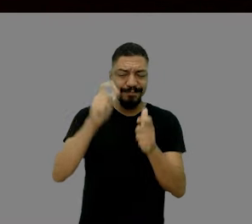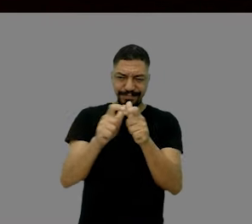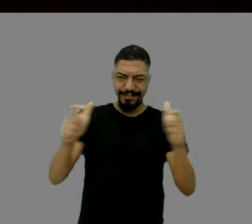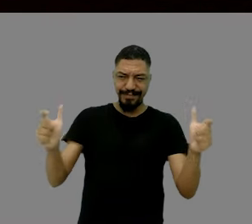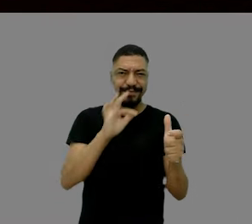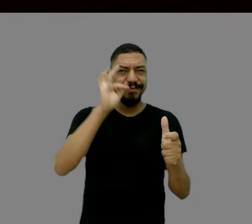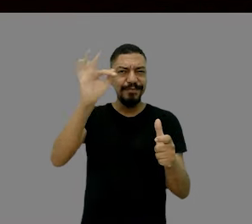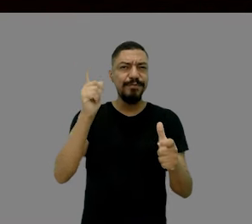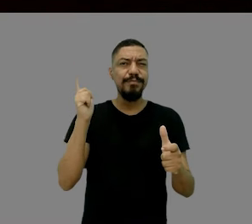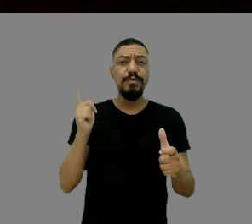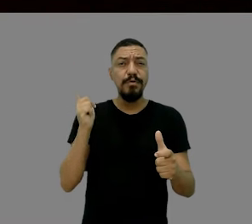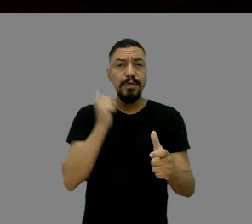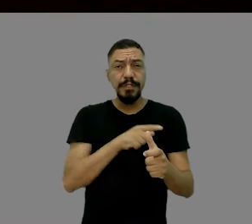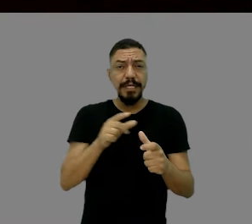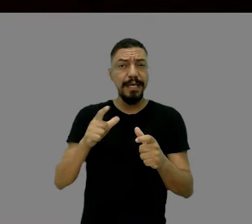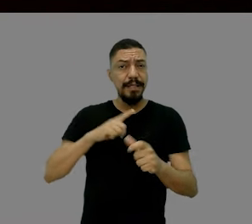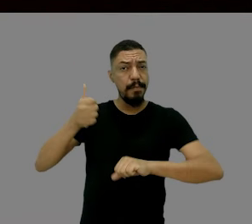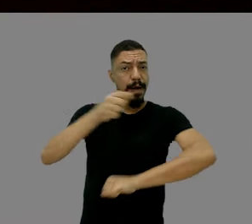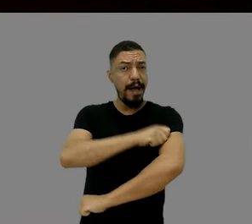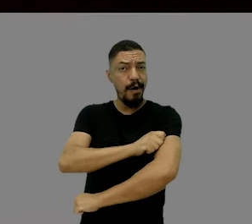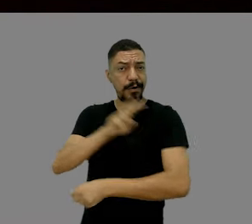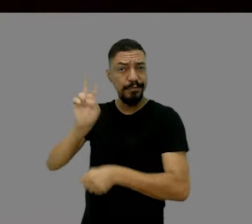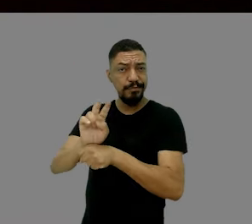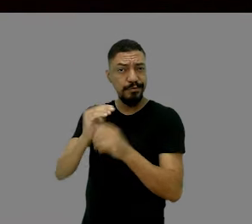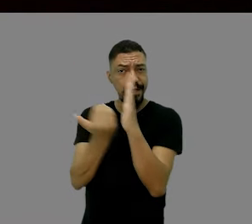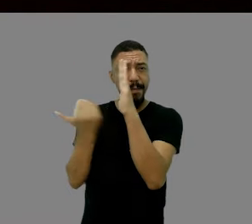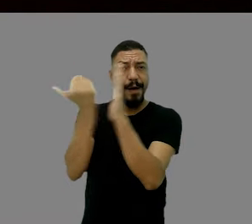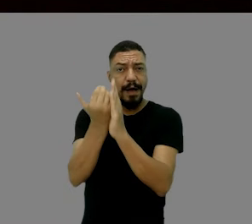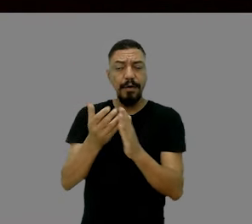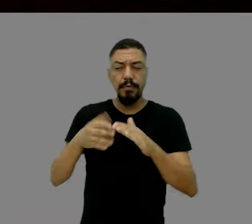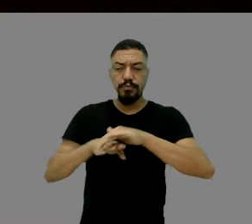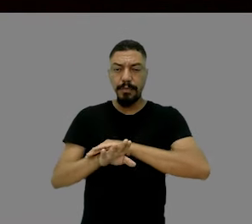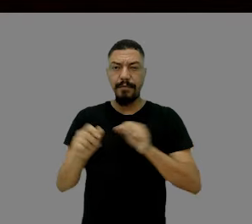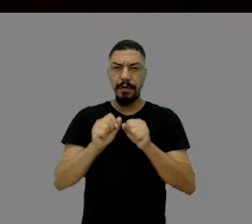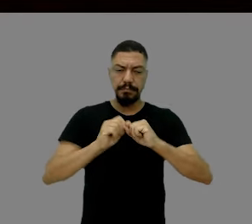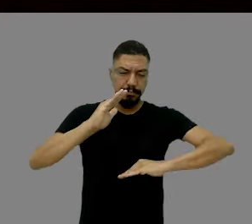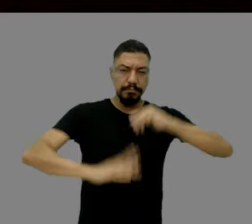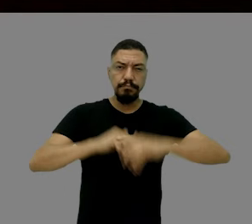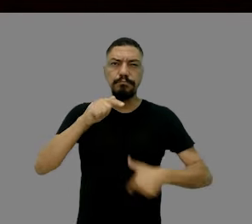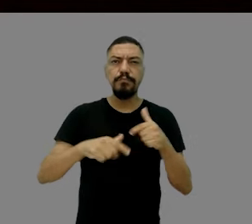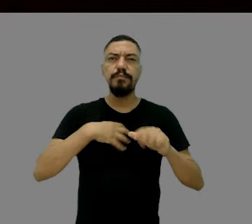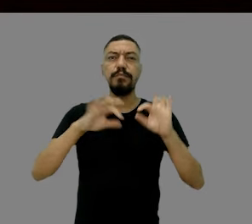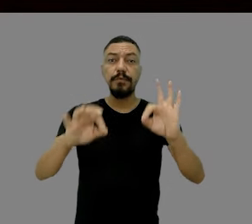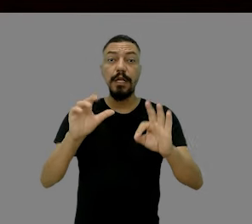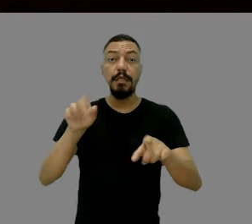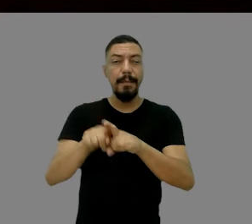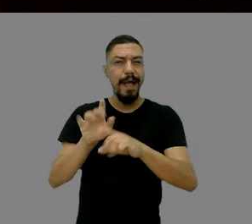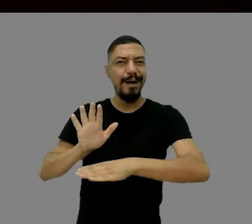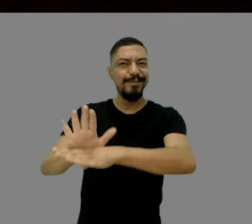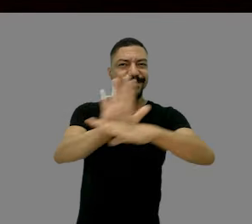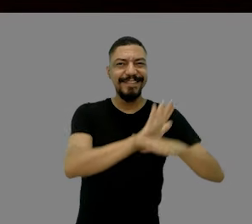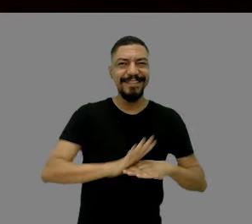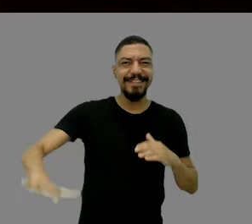só a gente, mas toda a rede de profissionais que trabalham conosco. Até vou te dar um exemplo. Toda vez que chega